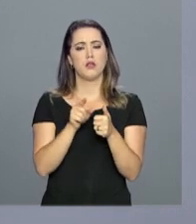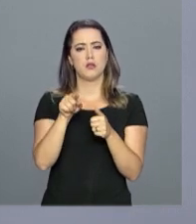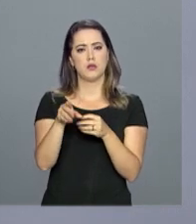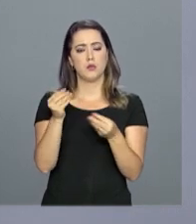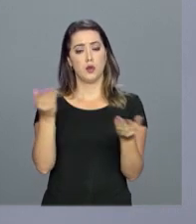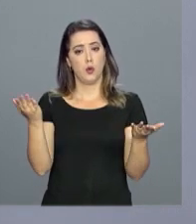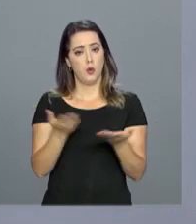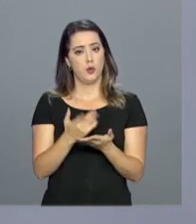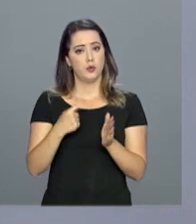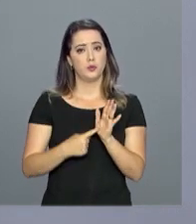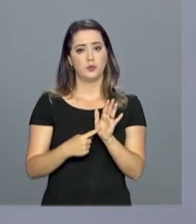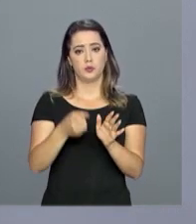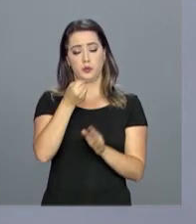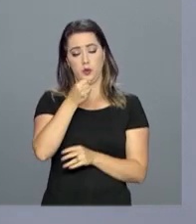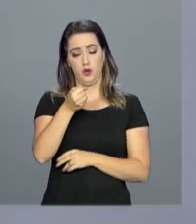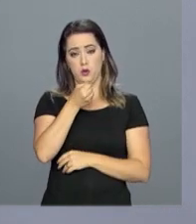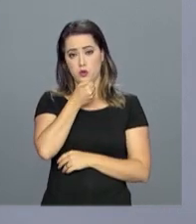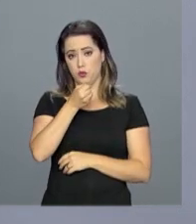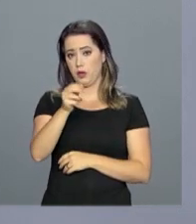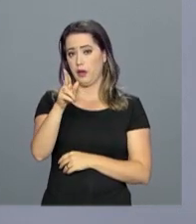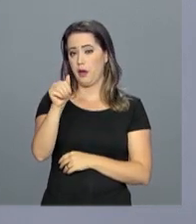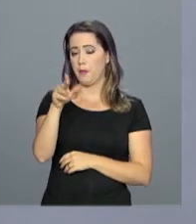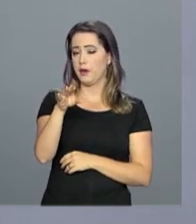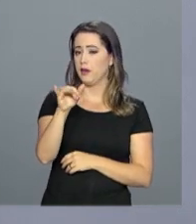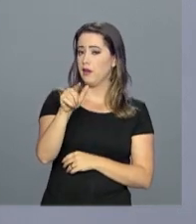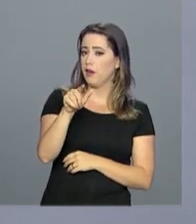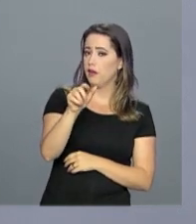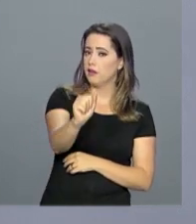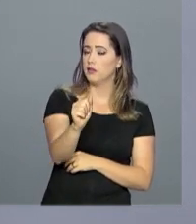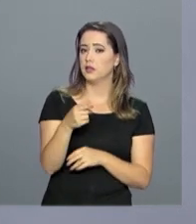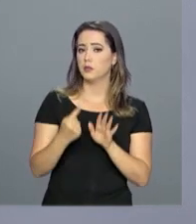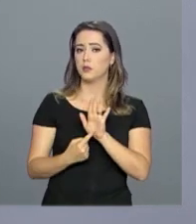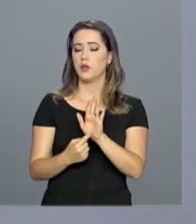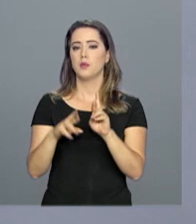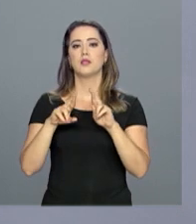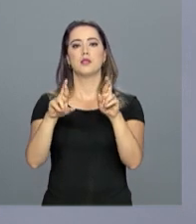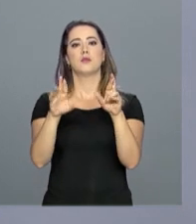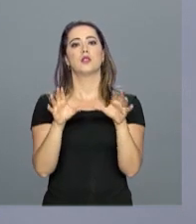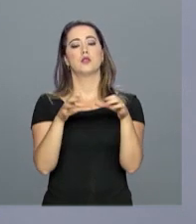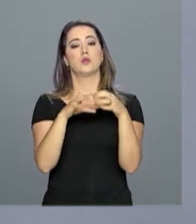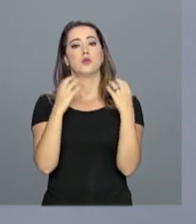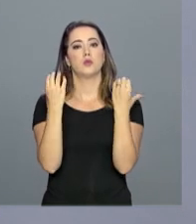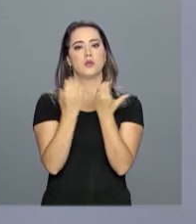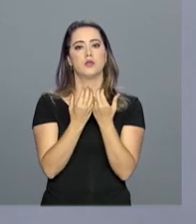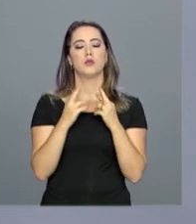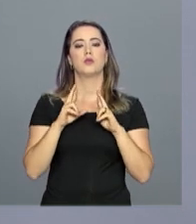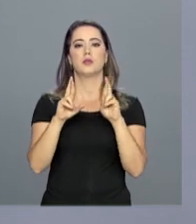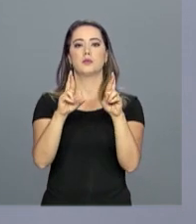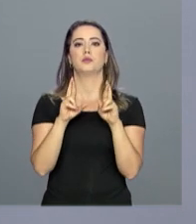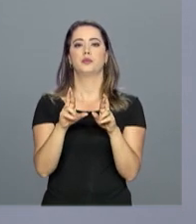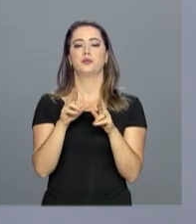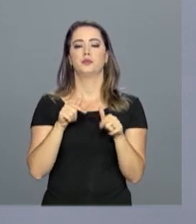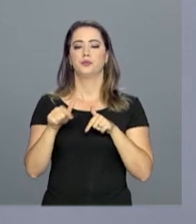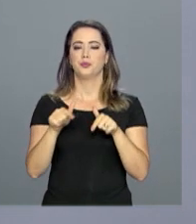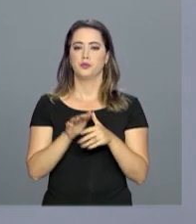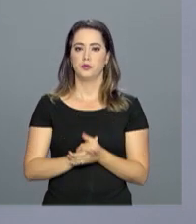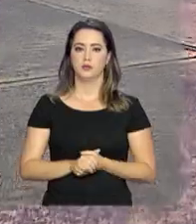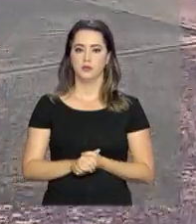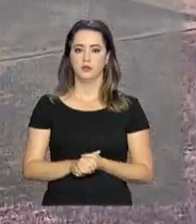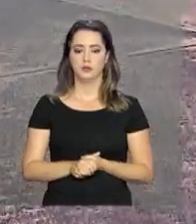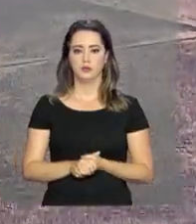hoje a repórter gabriela noronha traz a expectativa dos rondonistas com a realização das oficinas